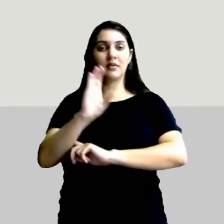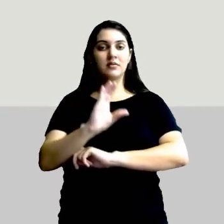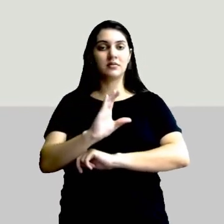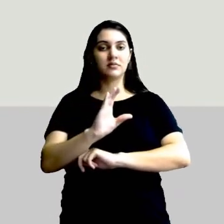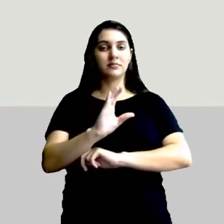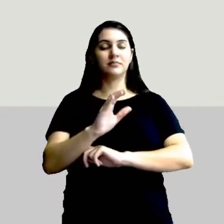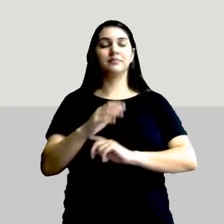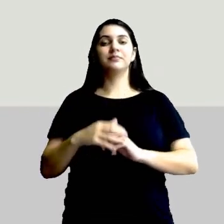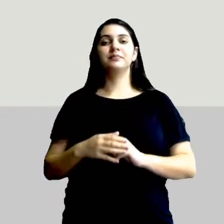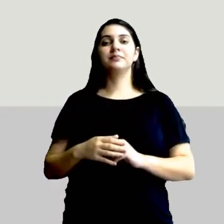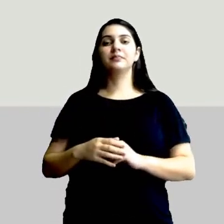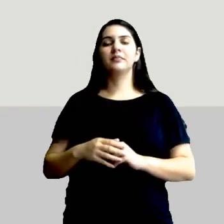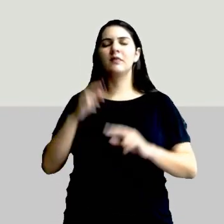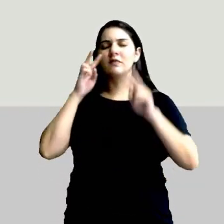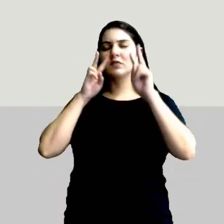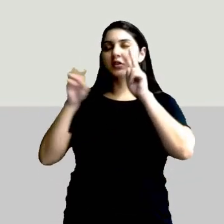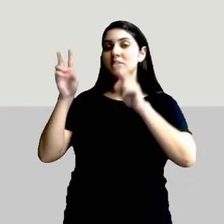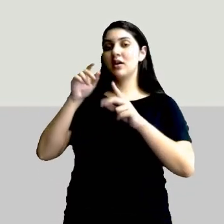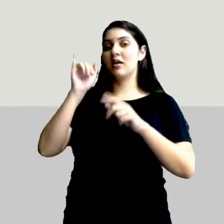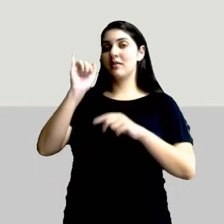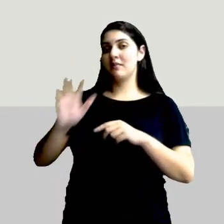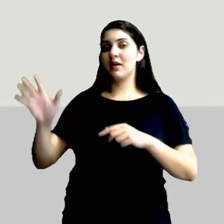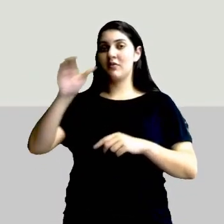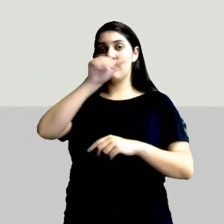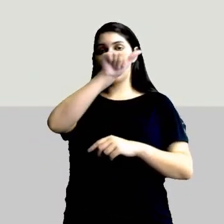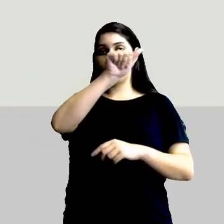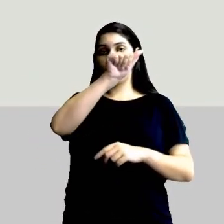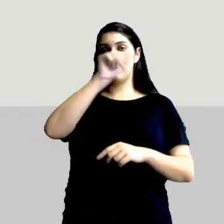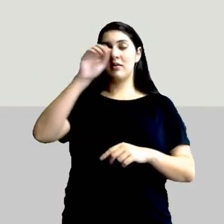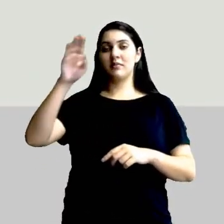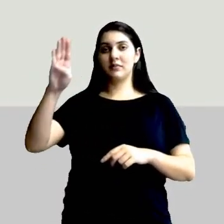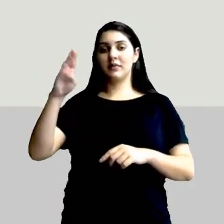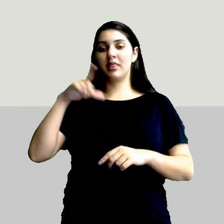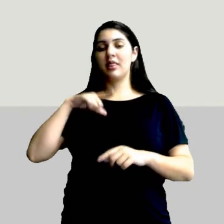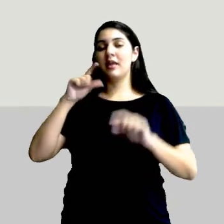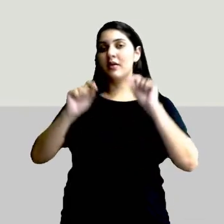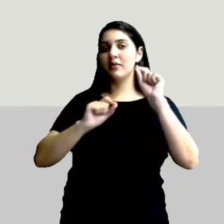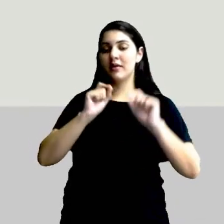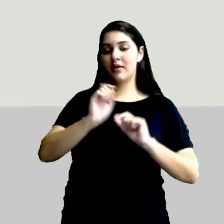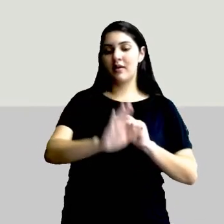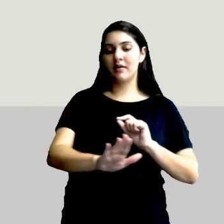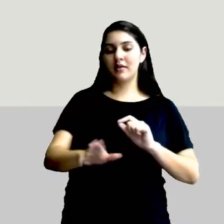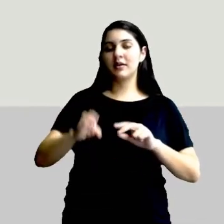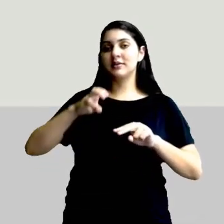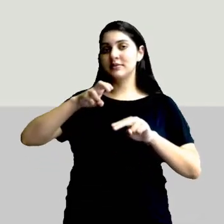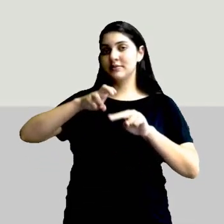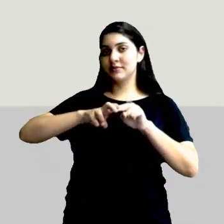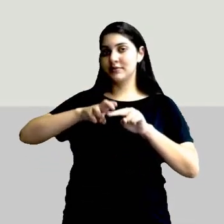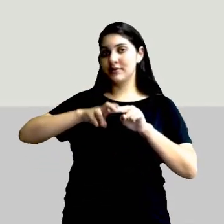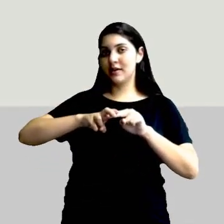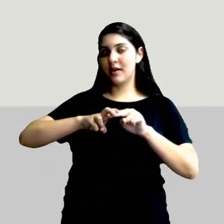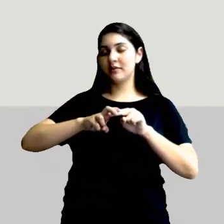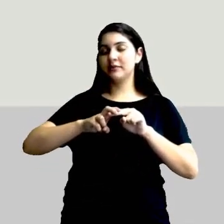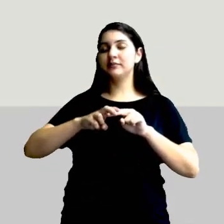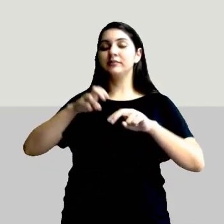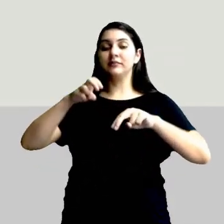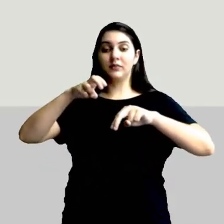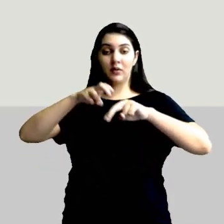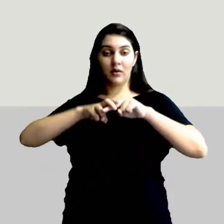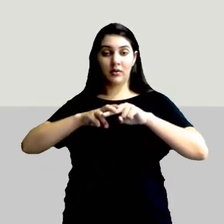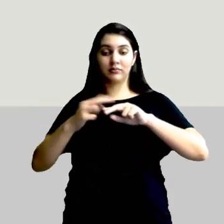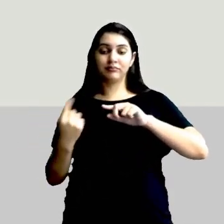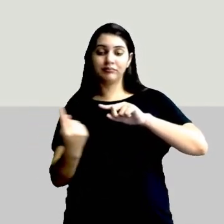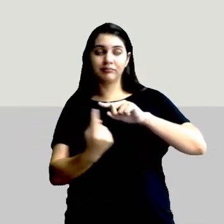B? Vamos analisar aqui a imagem A e a imagem B. Nós temos aqui, ó, uma criança que está sentada numa cadeira giratória, não é